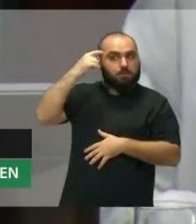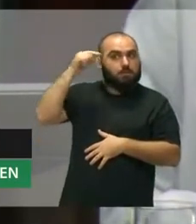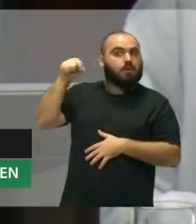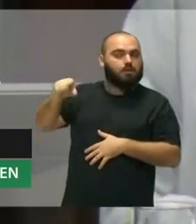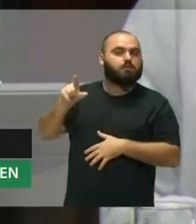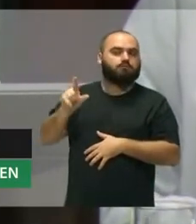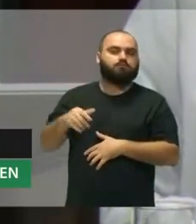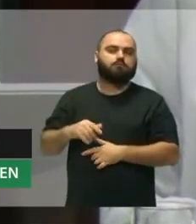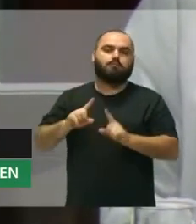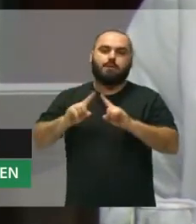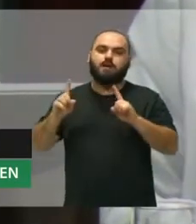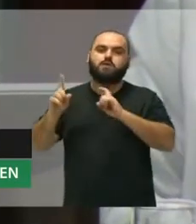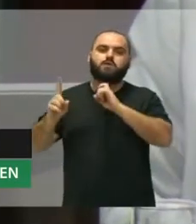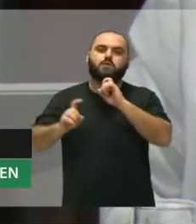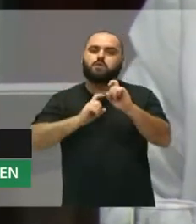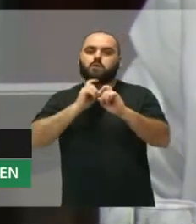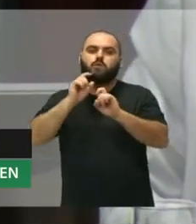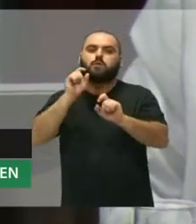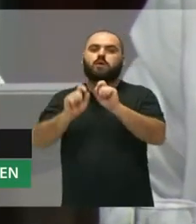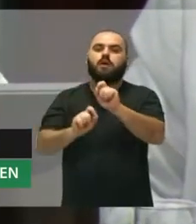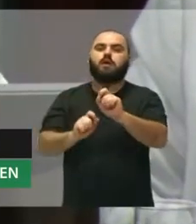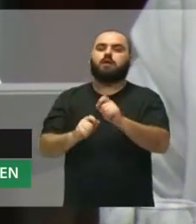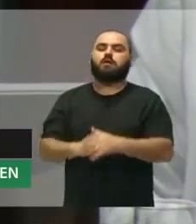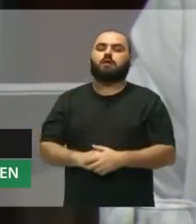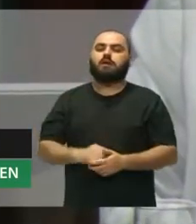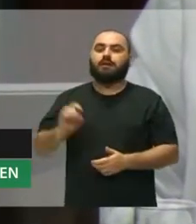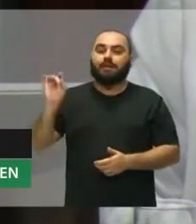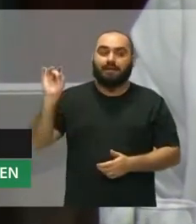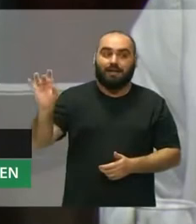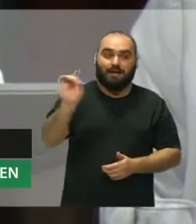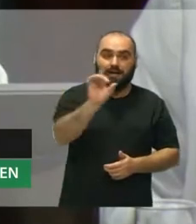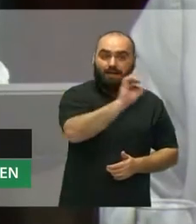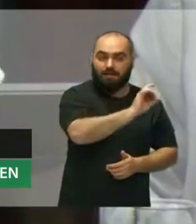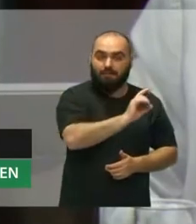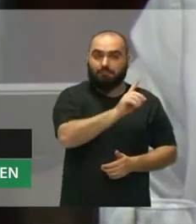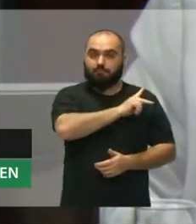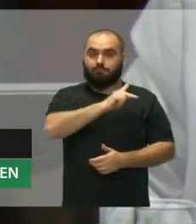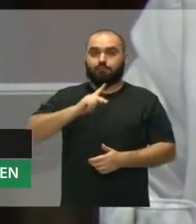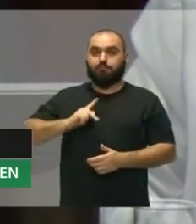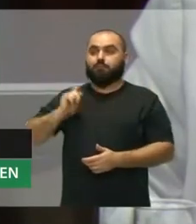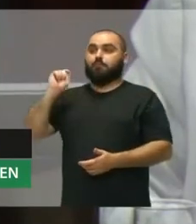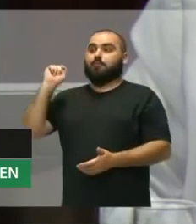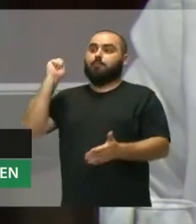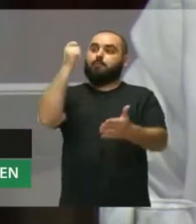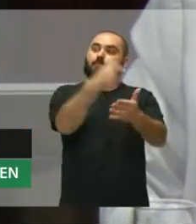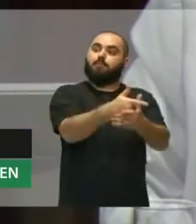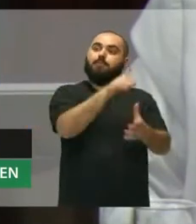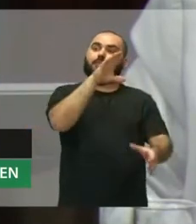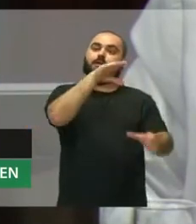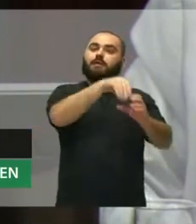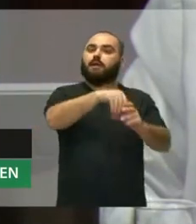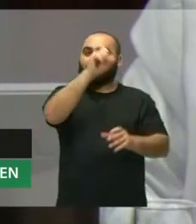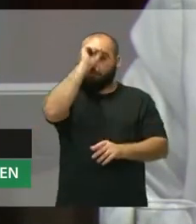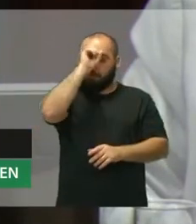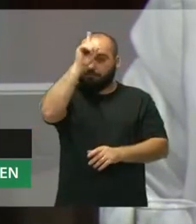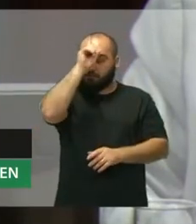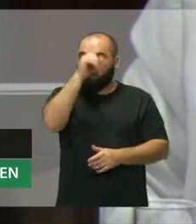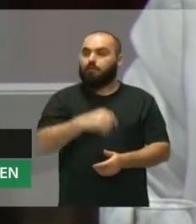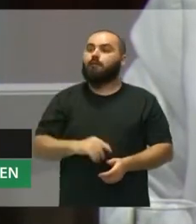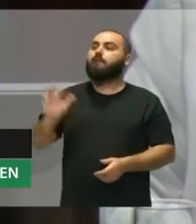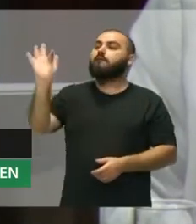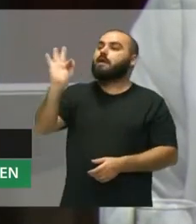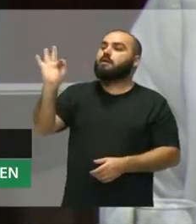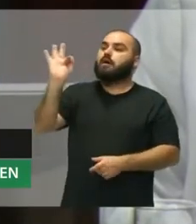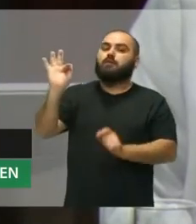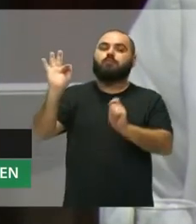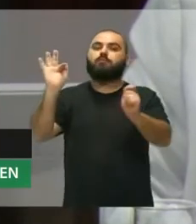uma dúvida muito grande, é quanto cada ente público coloca dentro do Hospital Marieta, quanto o governo federal